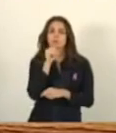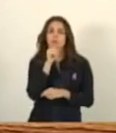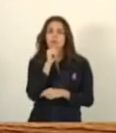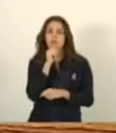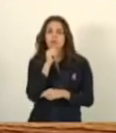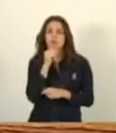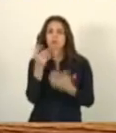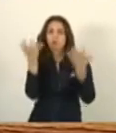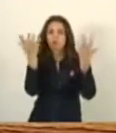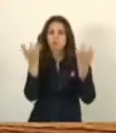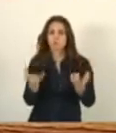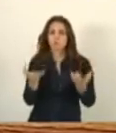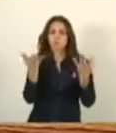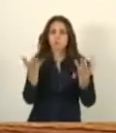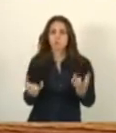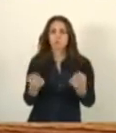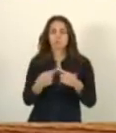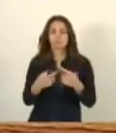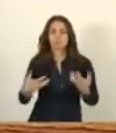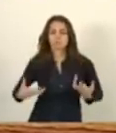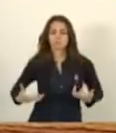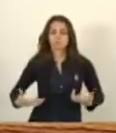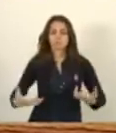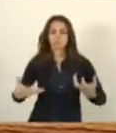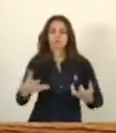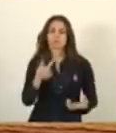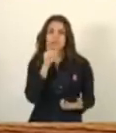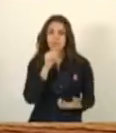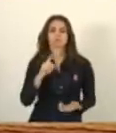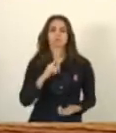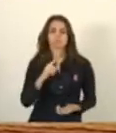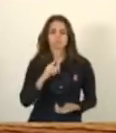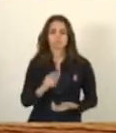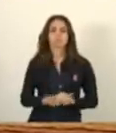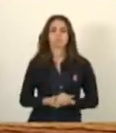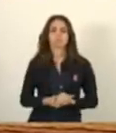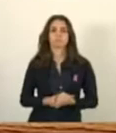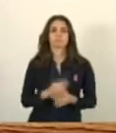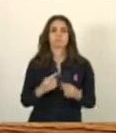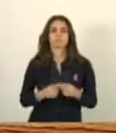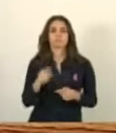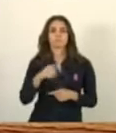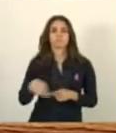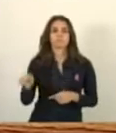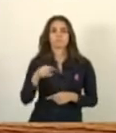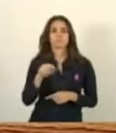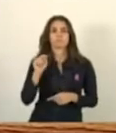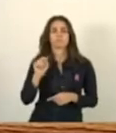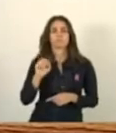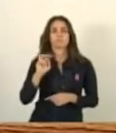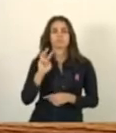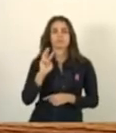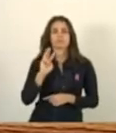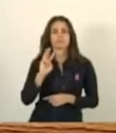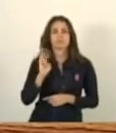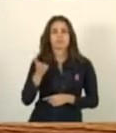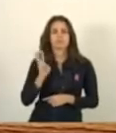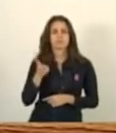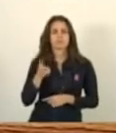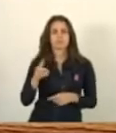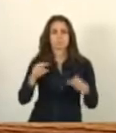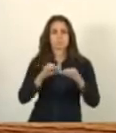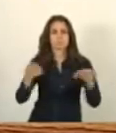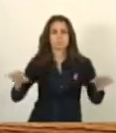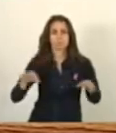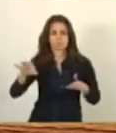pluvial, considerando que a área de captação é muito grande, possivelmente maior que 3 mil metros quadrados.